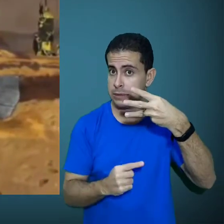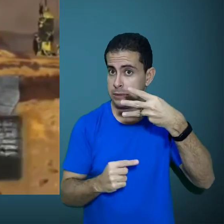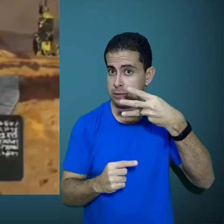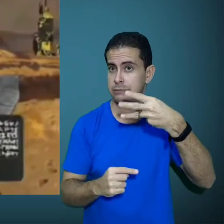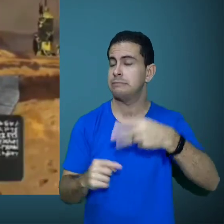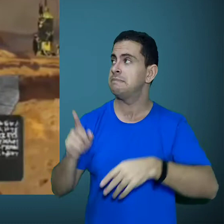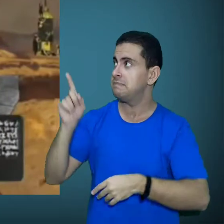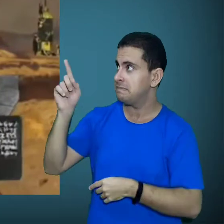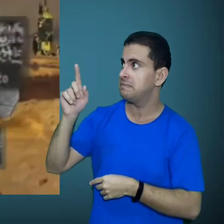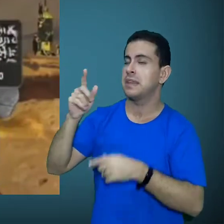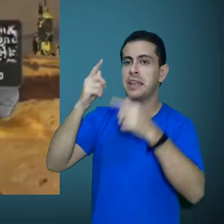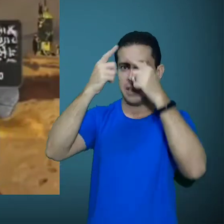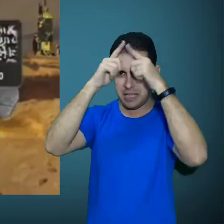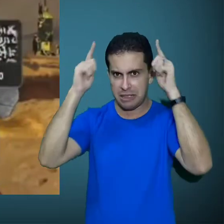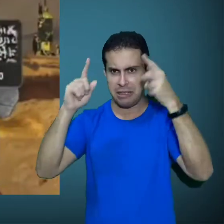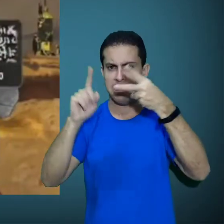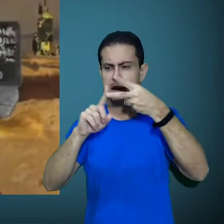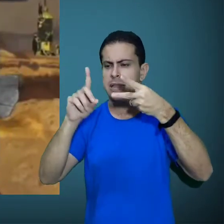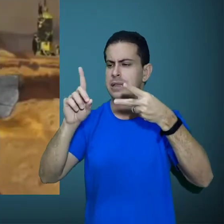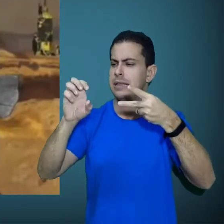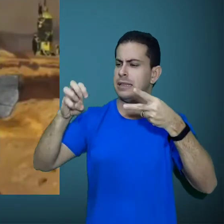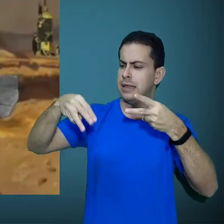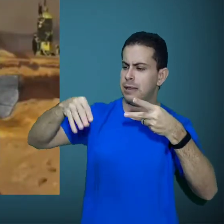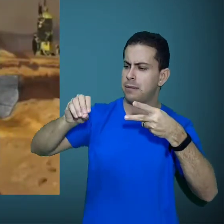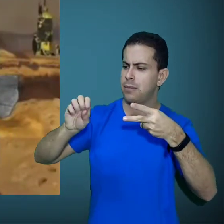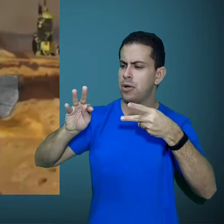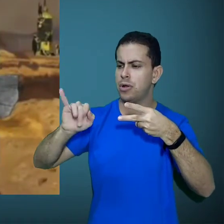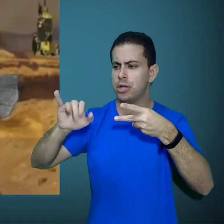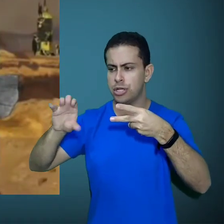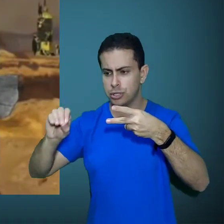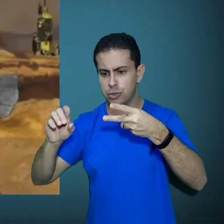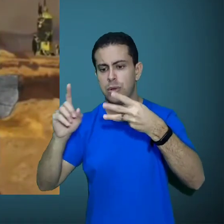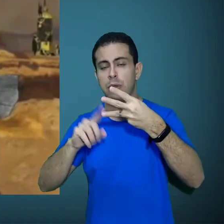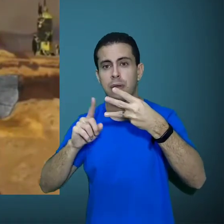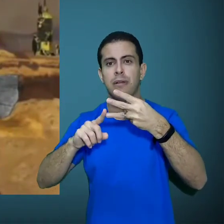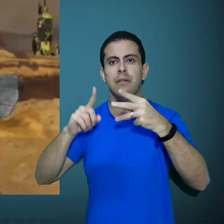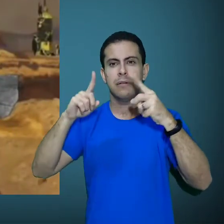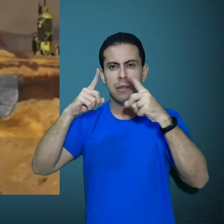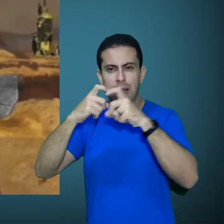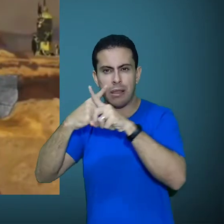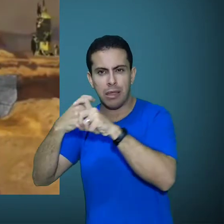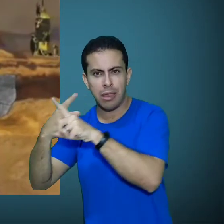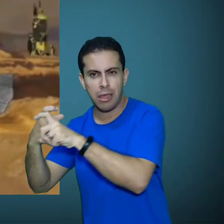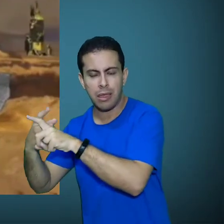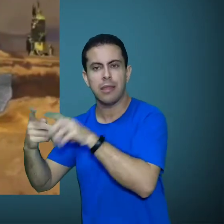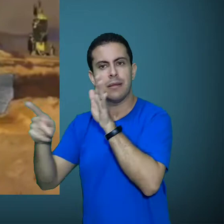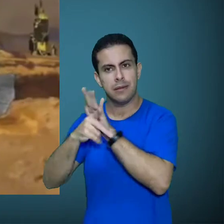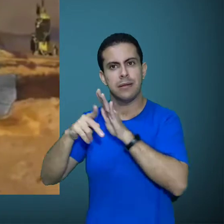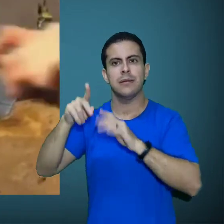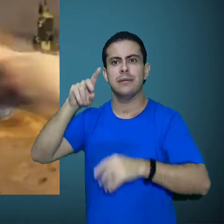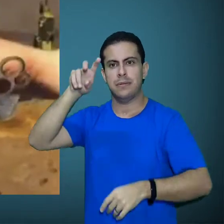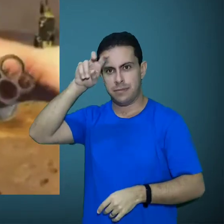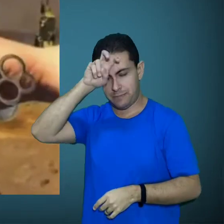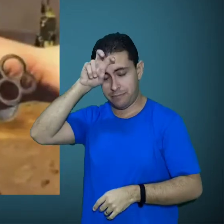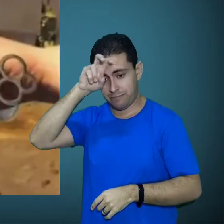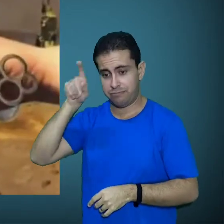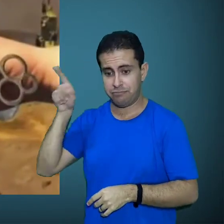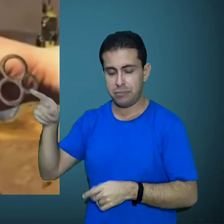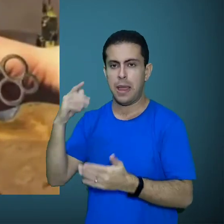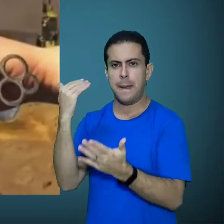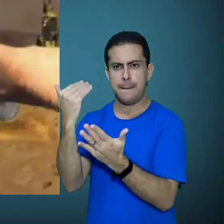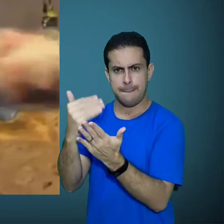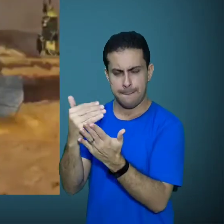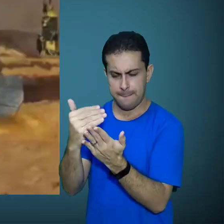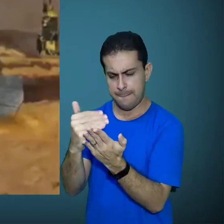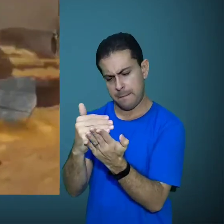línguas: grego, demótico e hieróglifo. Essa pedra era a chave para desvendar